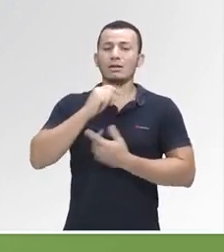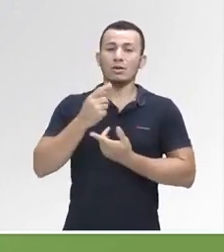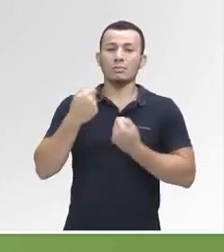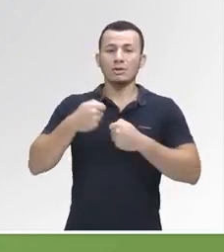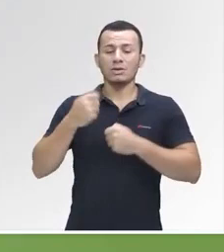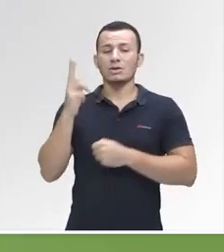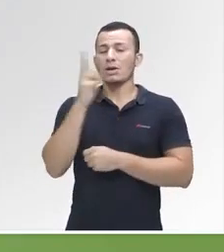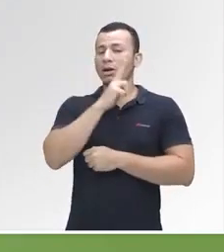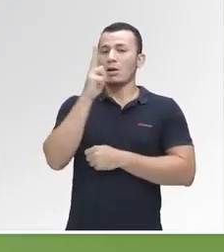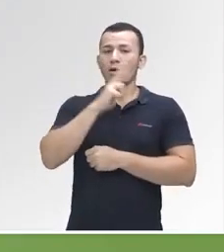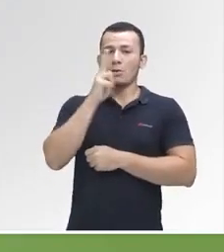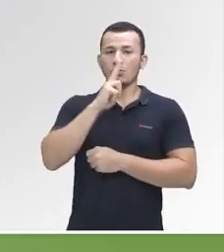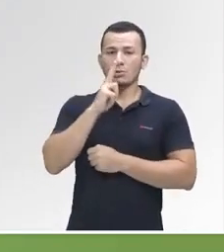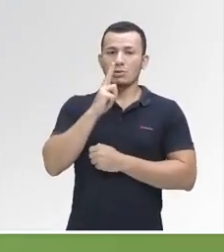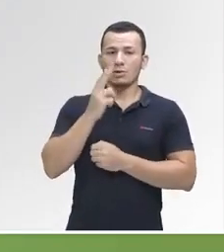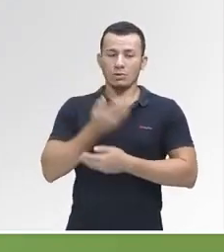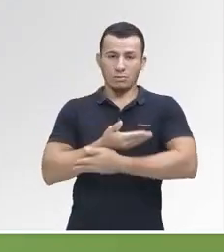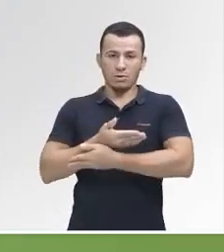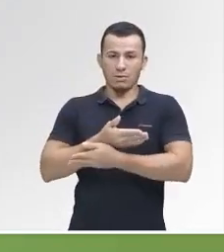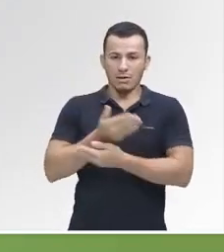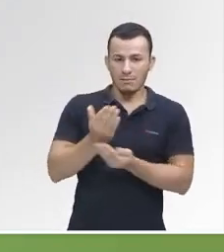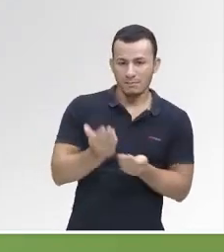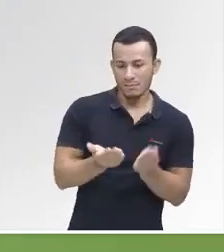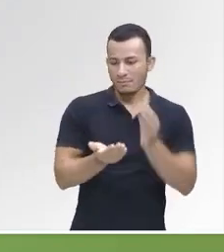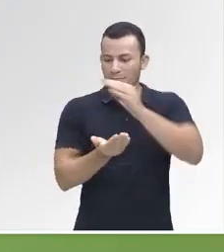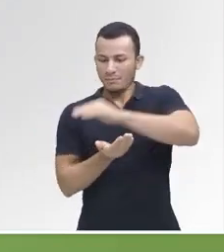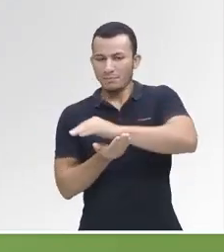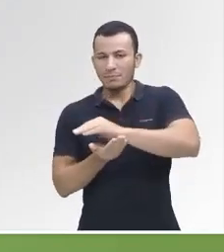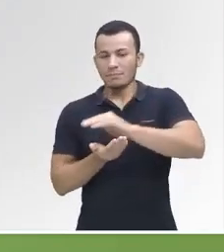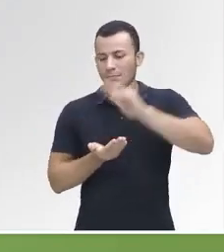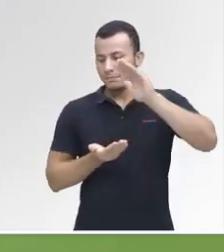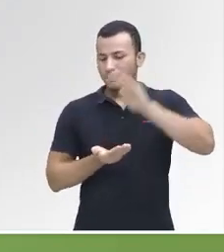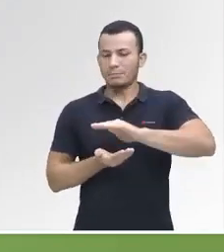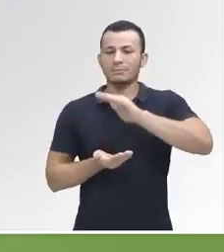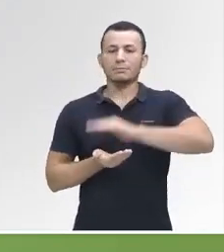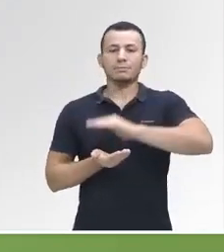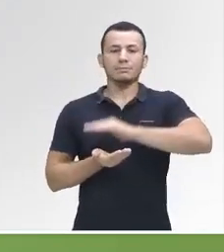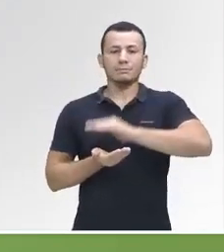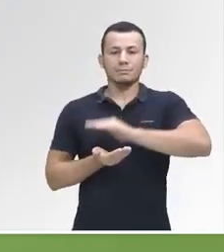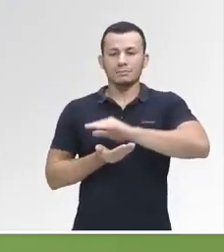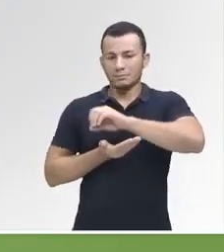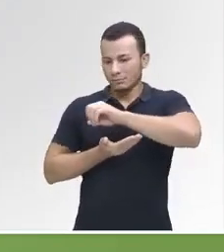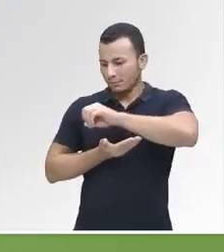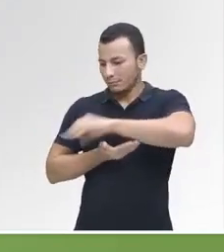possível, colocando o bebê nessa posição e batendo